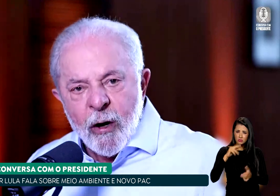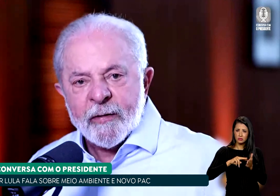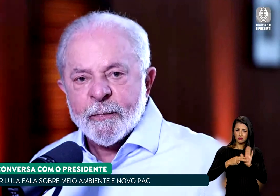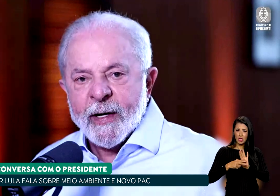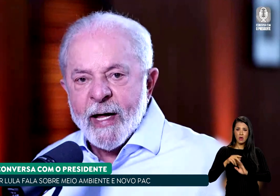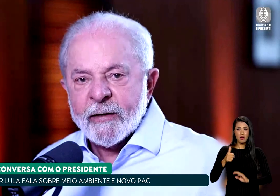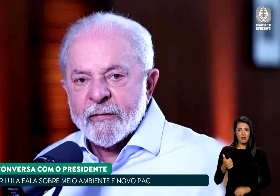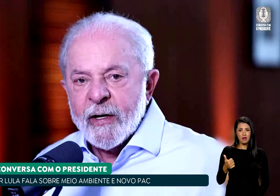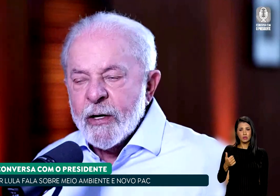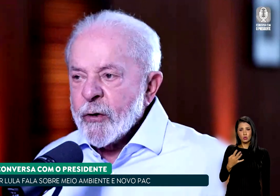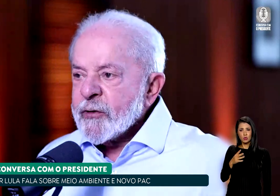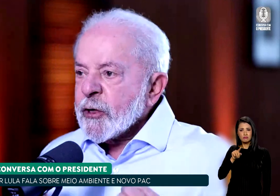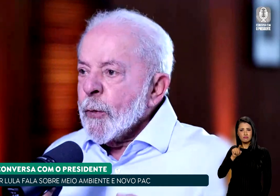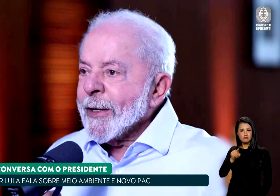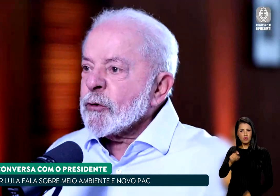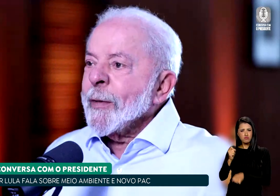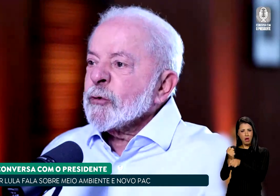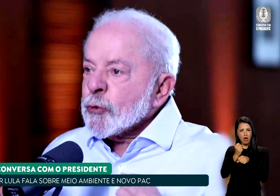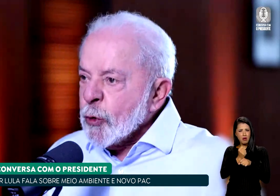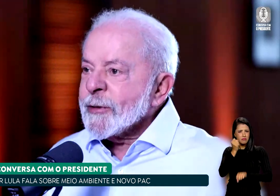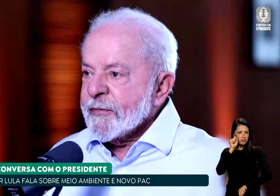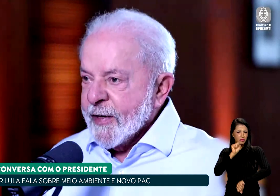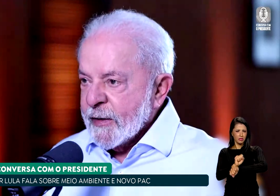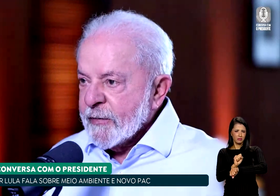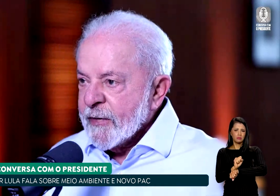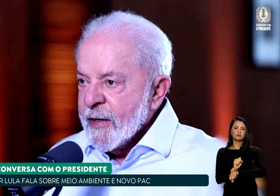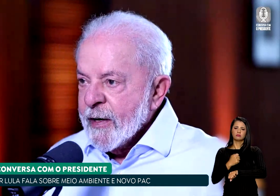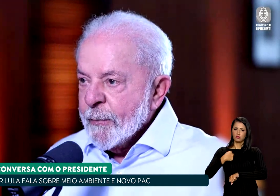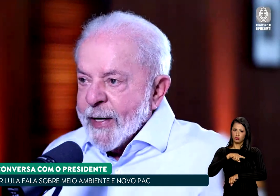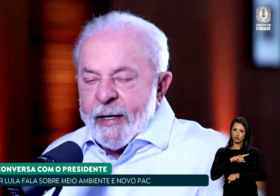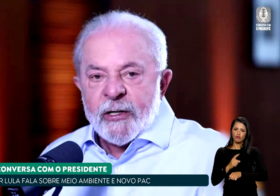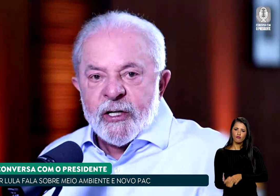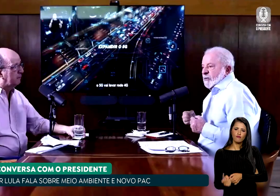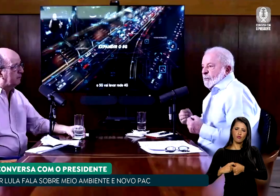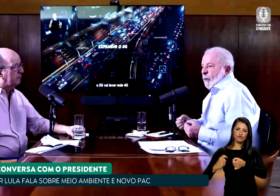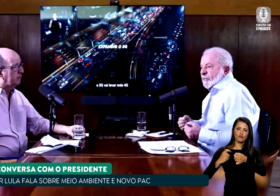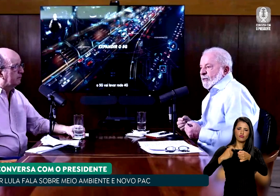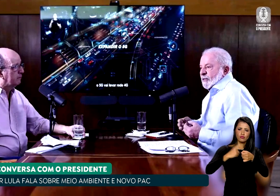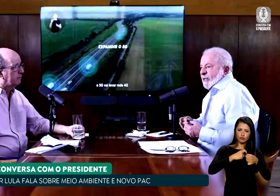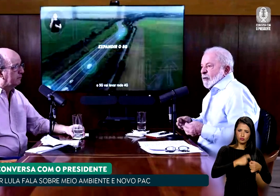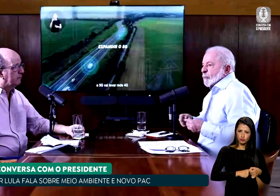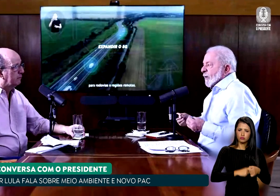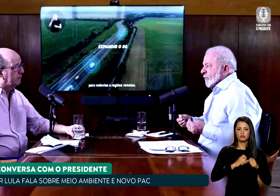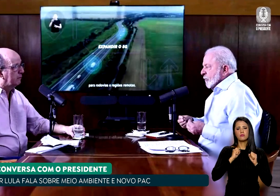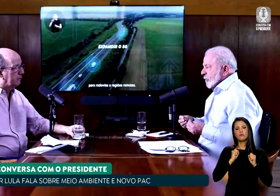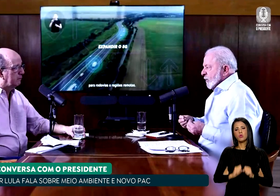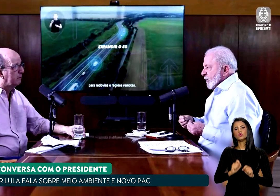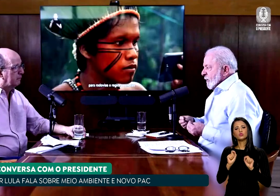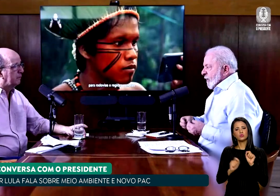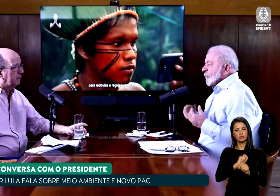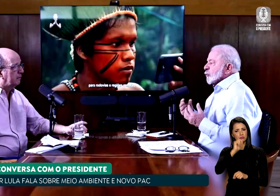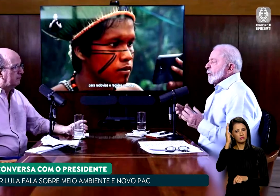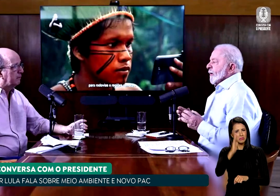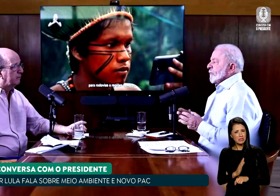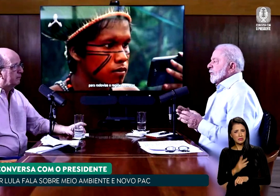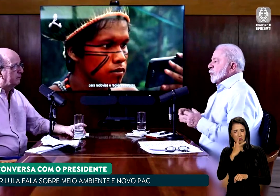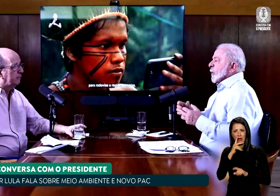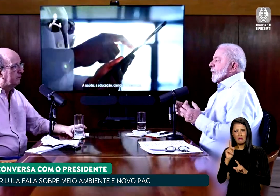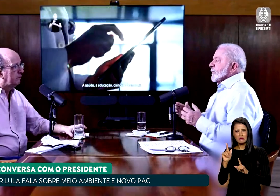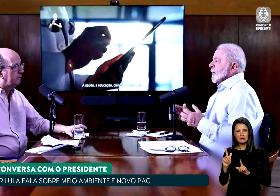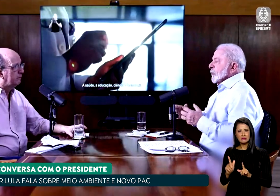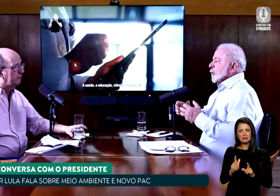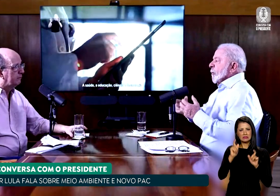mil obras paradas? Nós estamos retomando todas elas para que a gente possa tirar o Brasil da fotografia